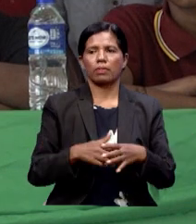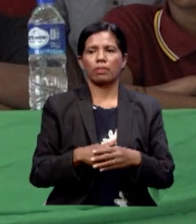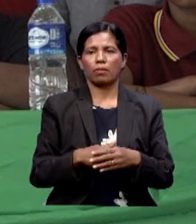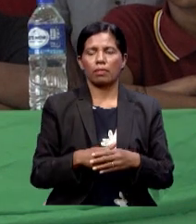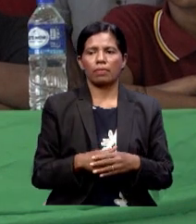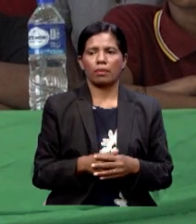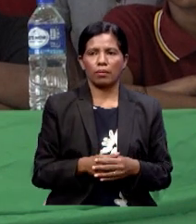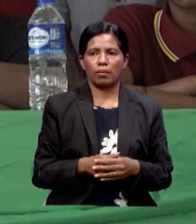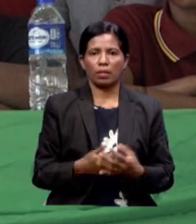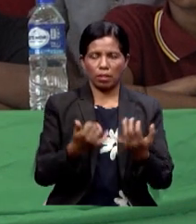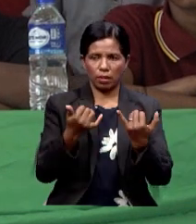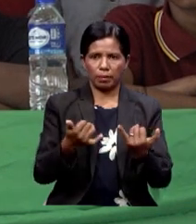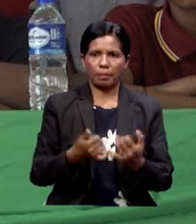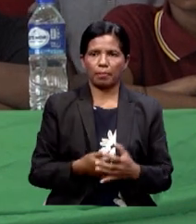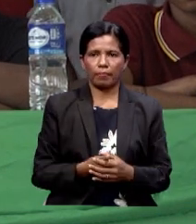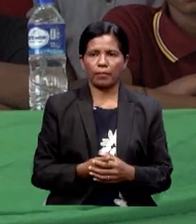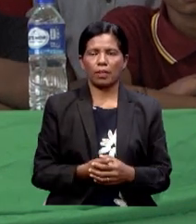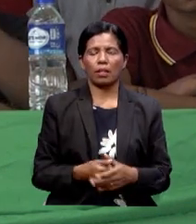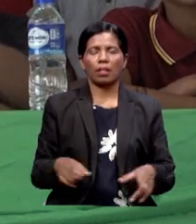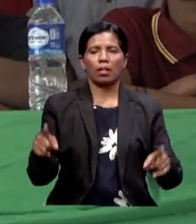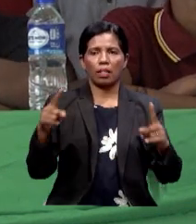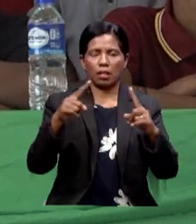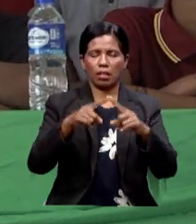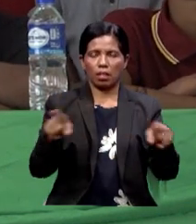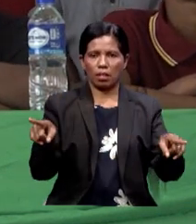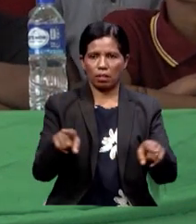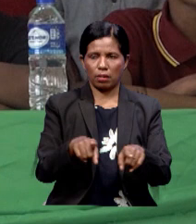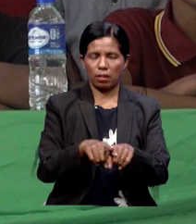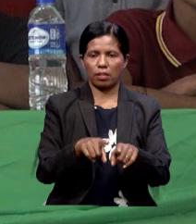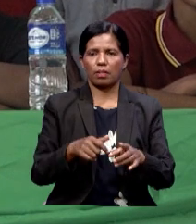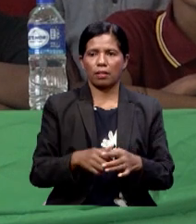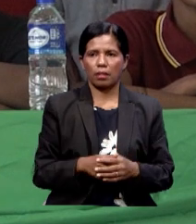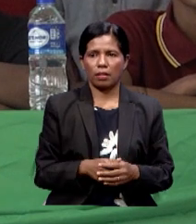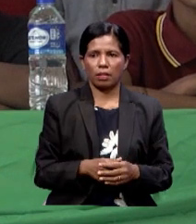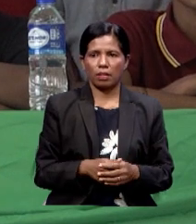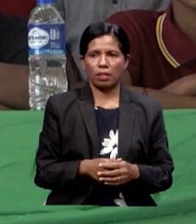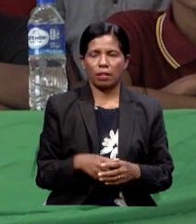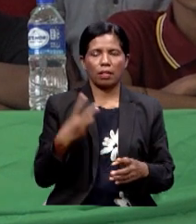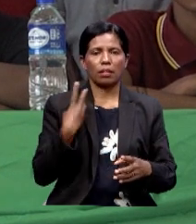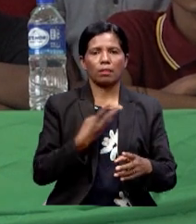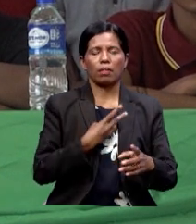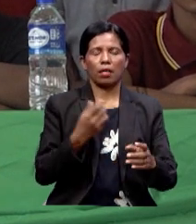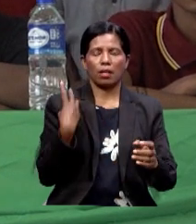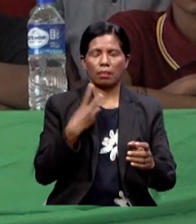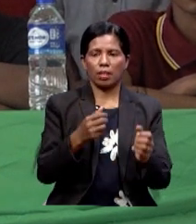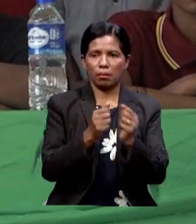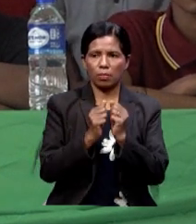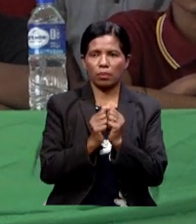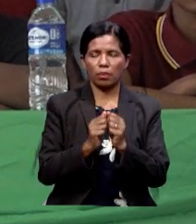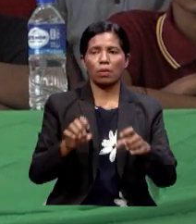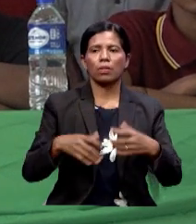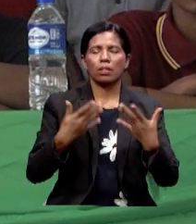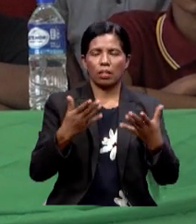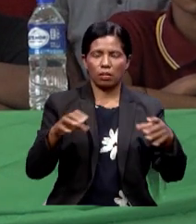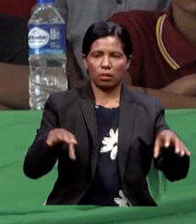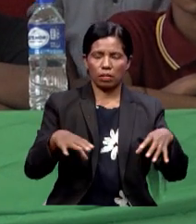entau ine maka saya nesa base fundamental atu ami amutu oinsa para bisepisu